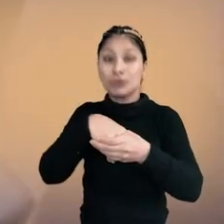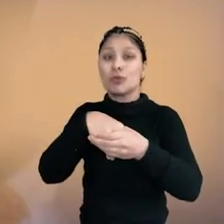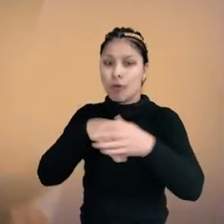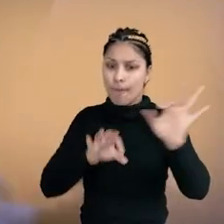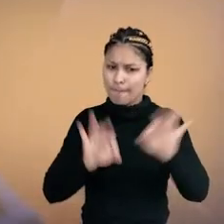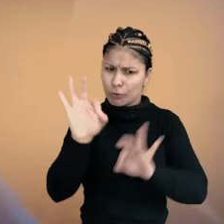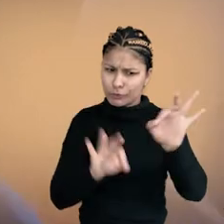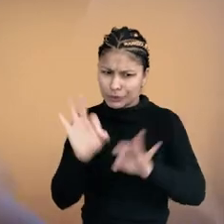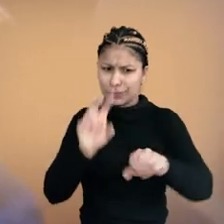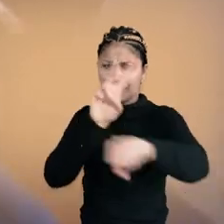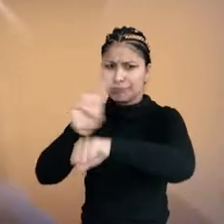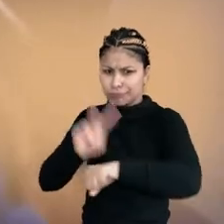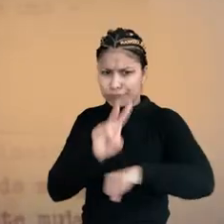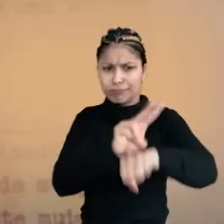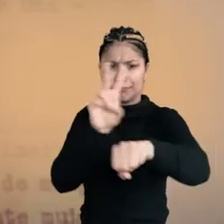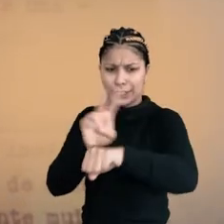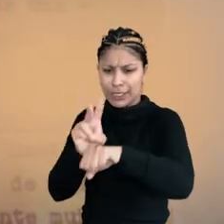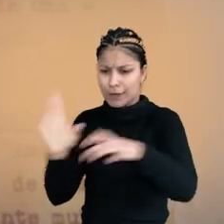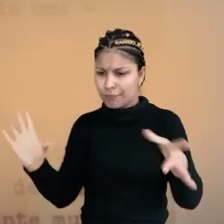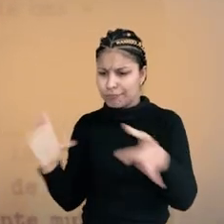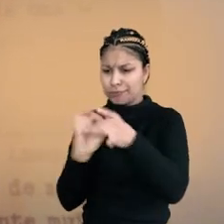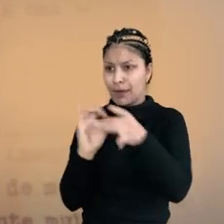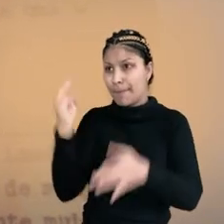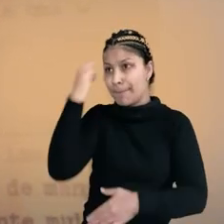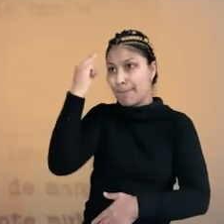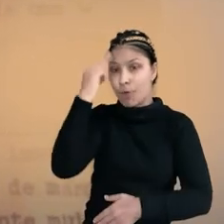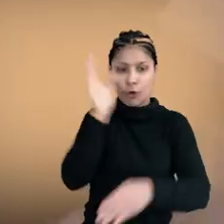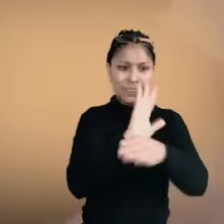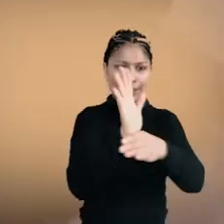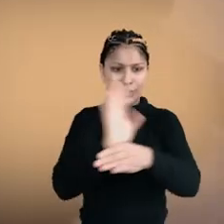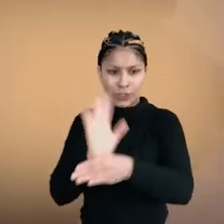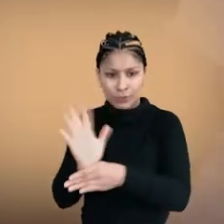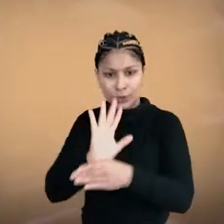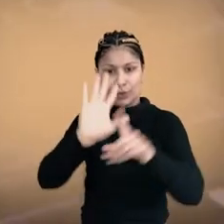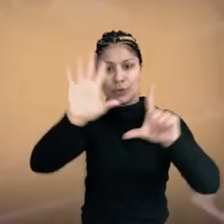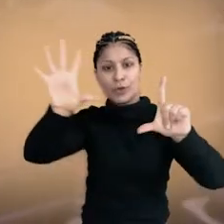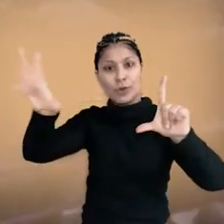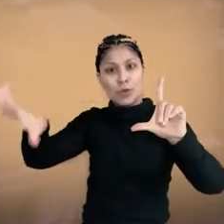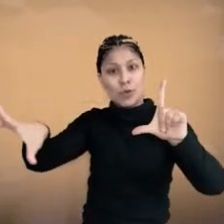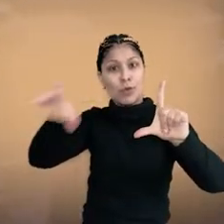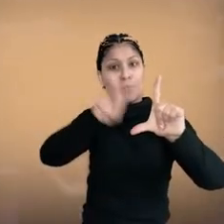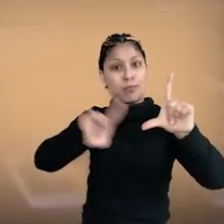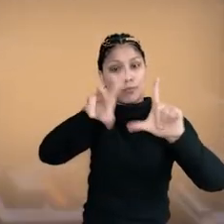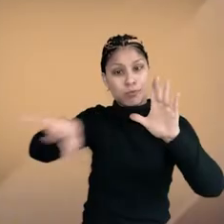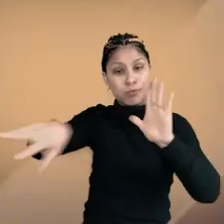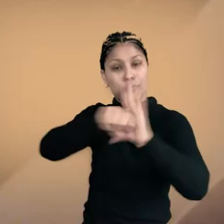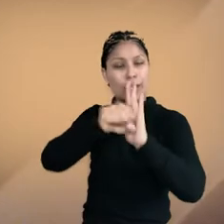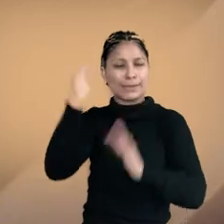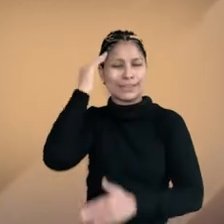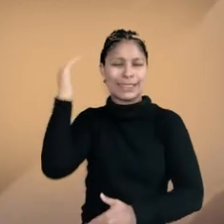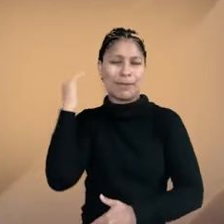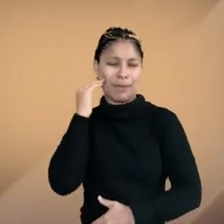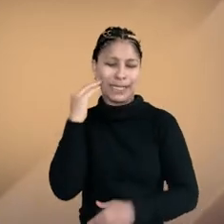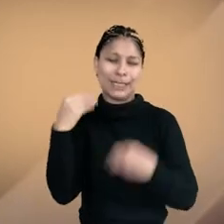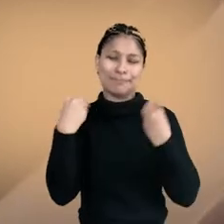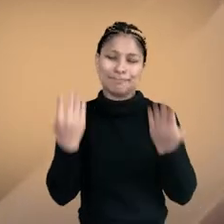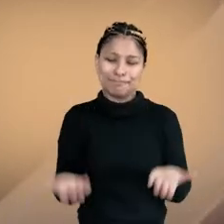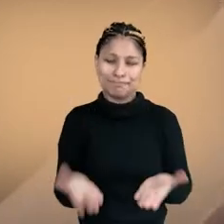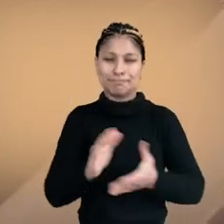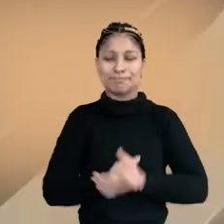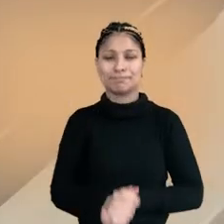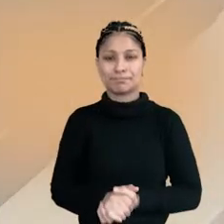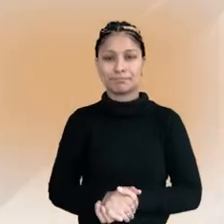projeto de preservação e difusão da memória do cinema e do audiovisual santamariense.